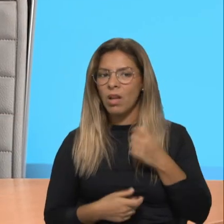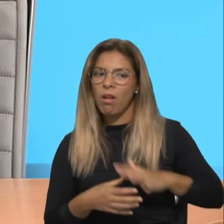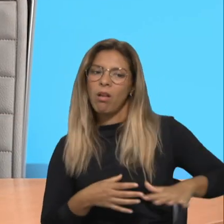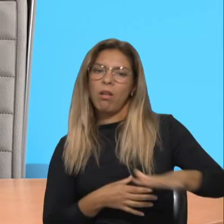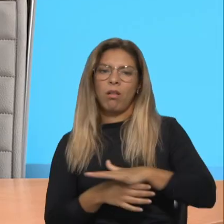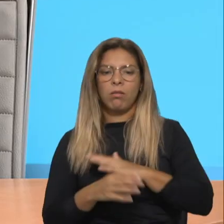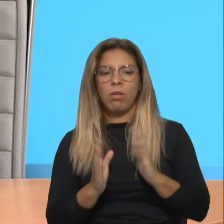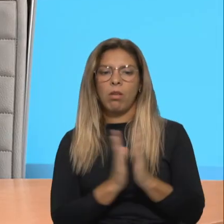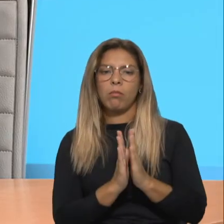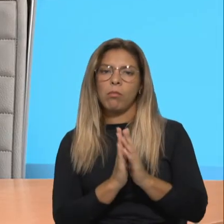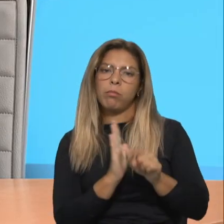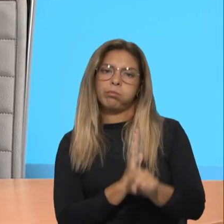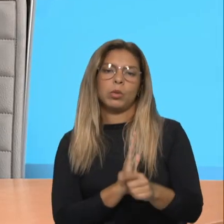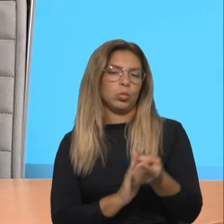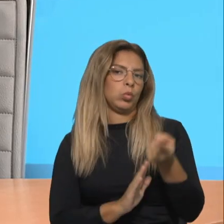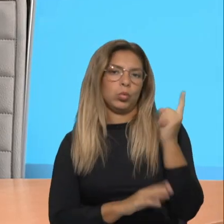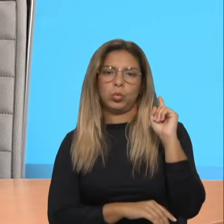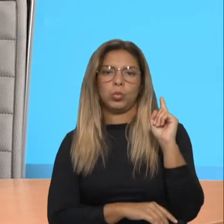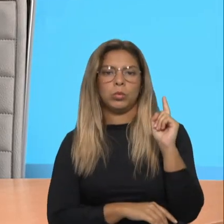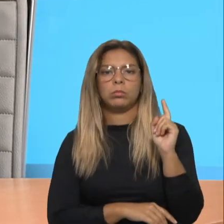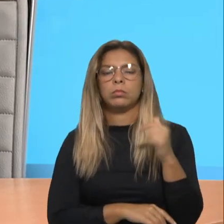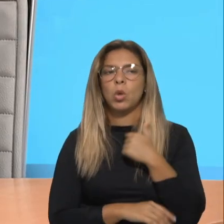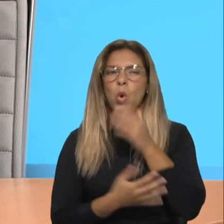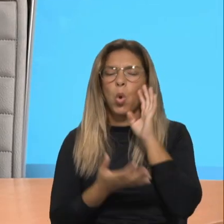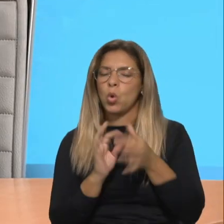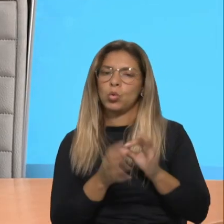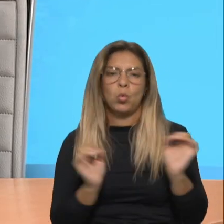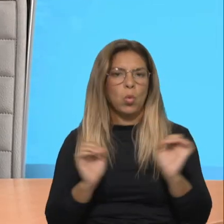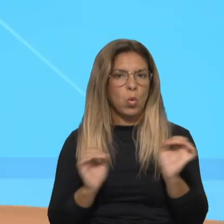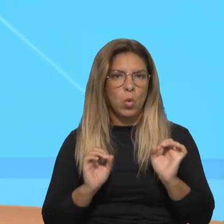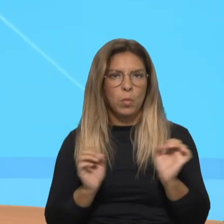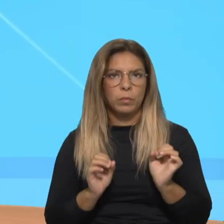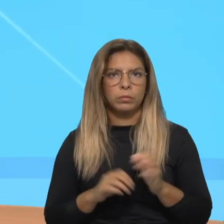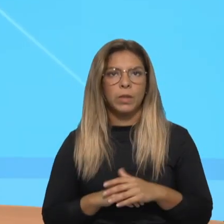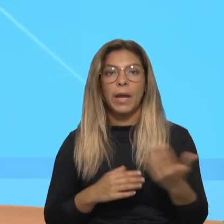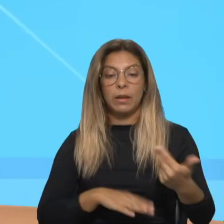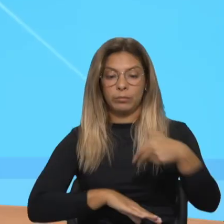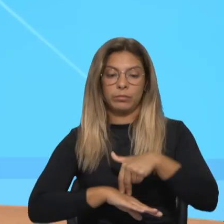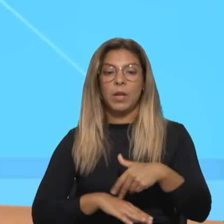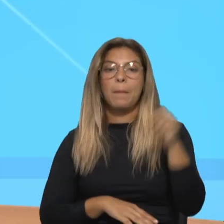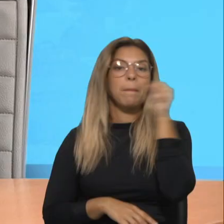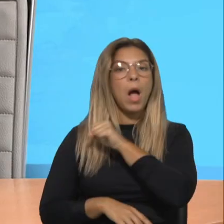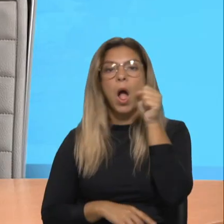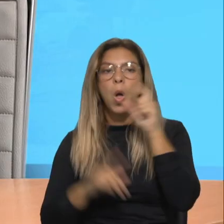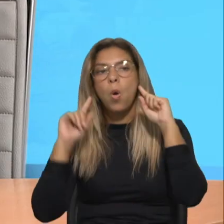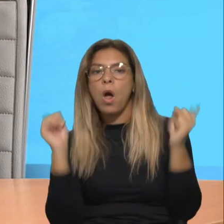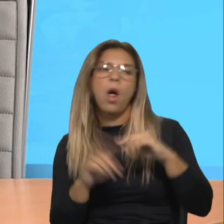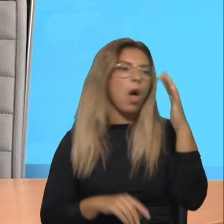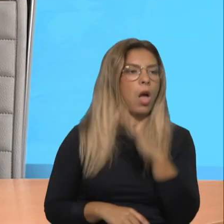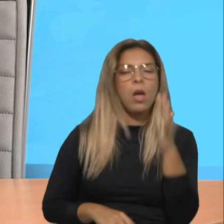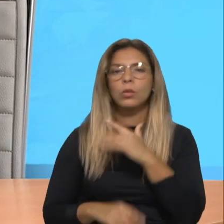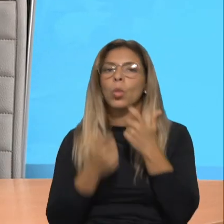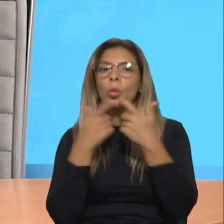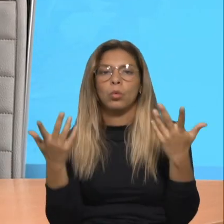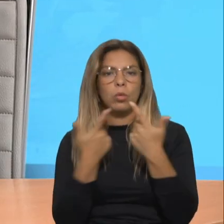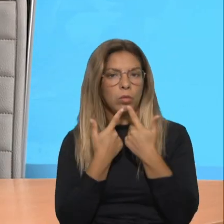grandes princípios da liturgia. Não faz qualquer tipo de sentido. Aquilo não é um palco, não é um palco de todo. E, portanto, há uma... É